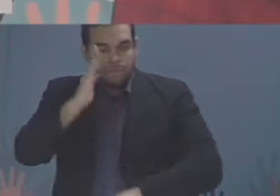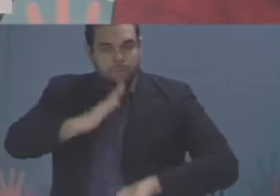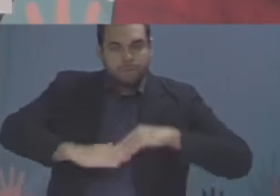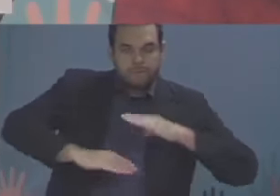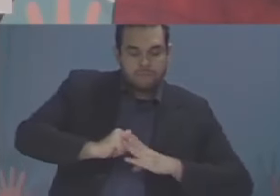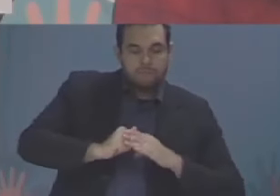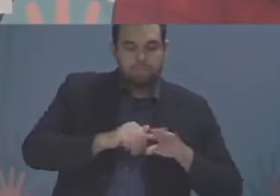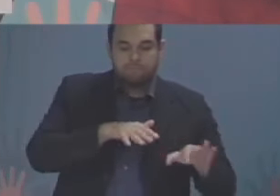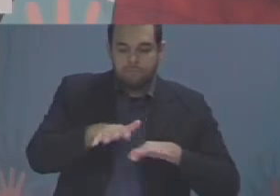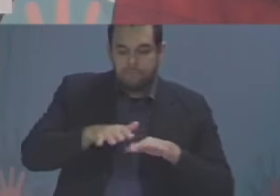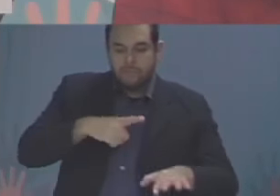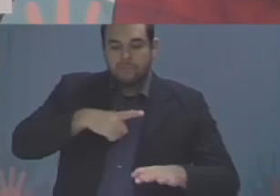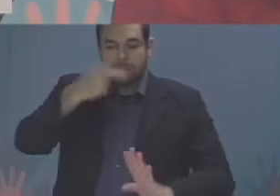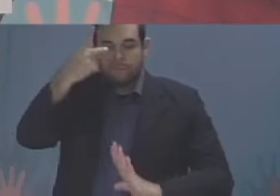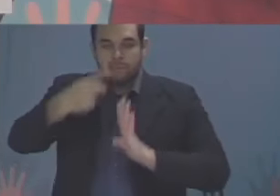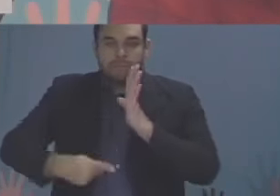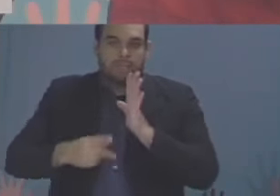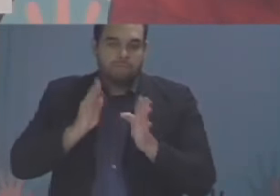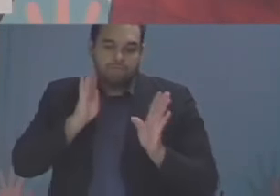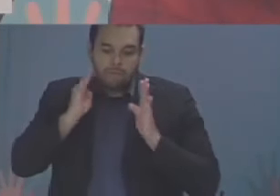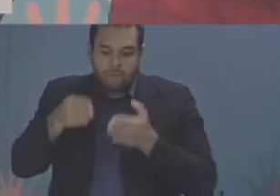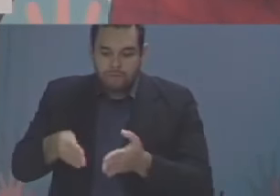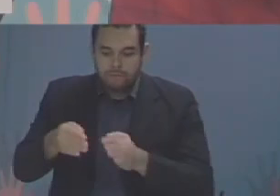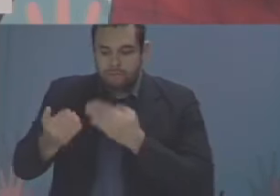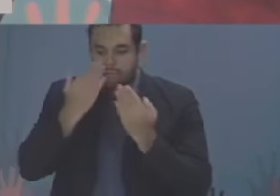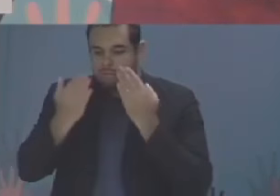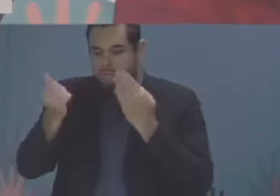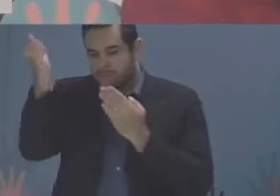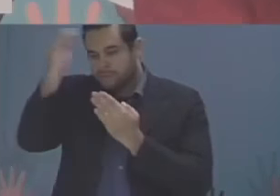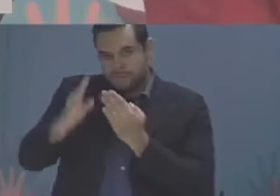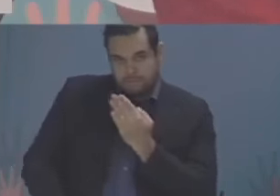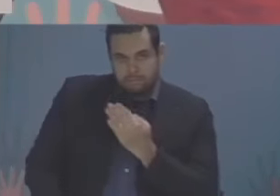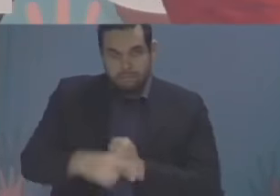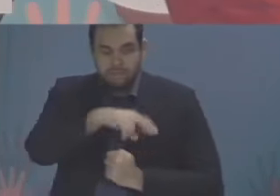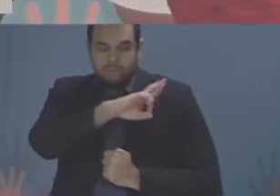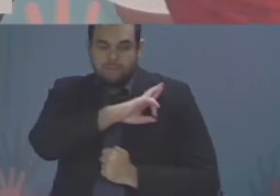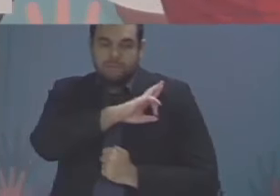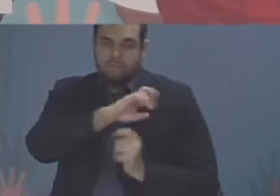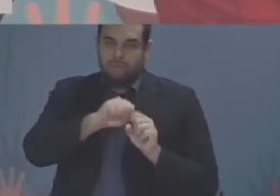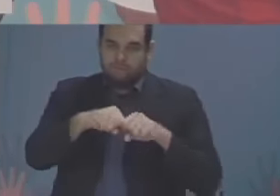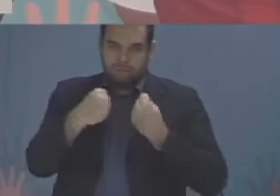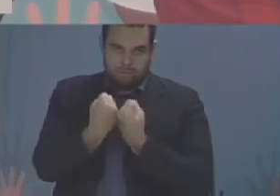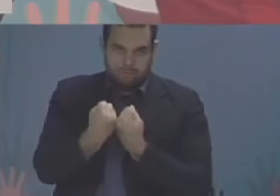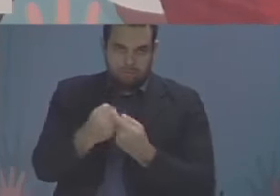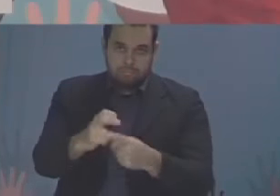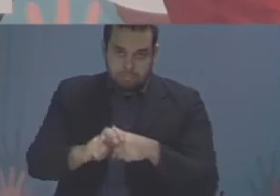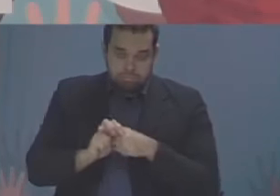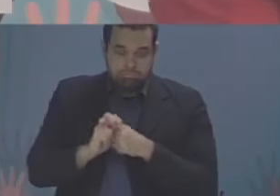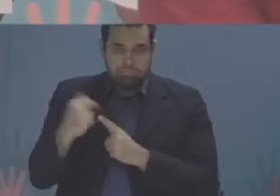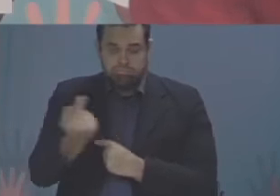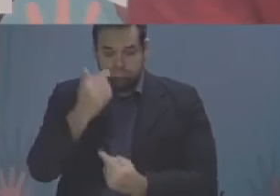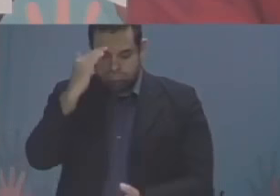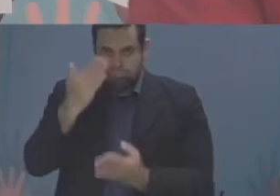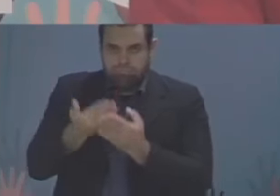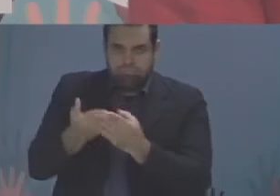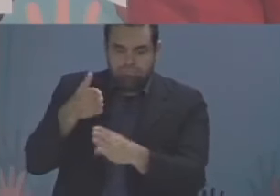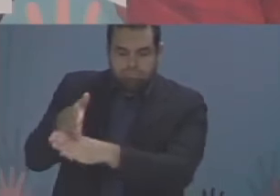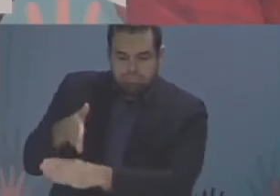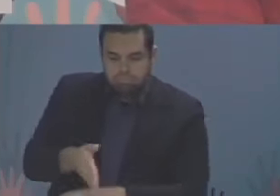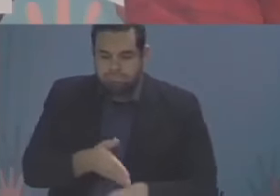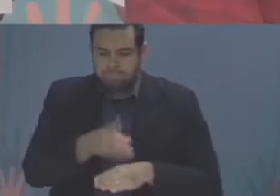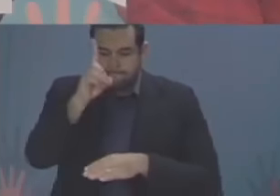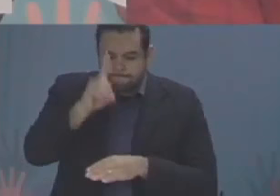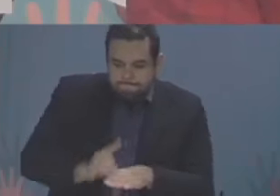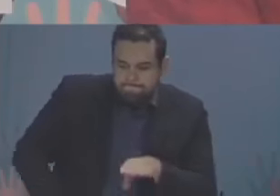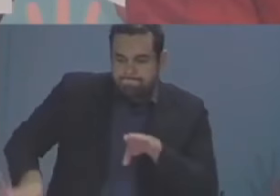tem um projeto para a psicologia brasileira, que é o projeto do compromisso social. Acreditamos na participação democrática,